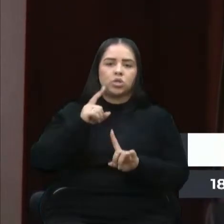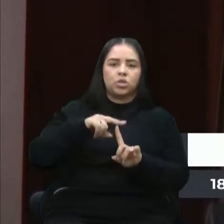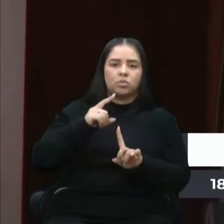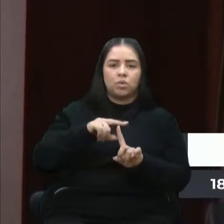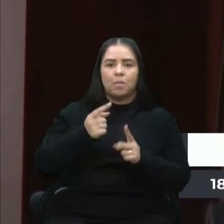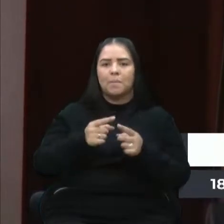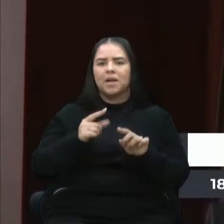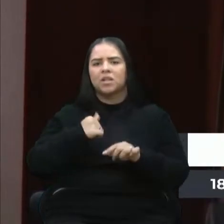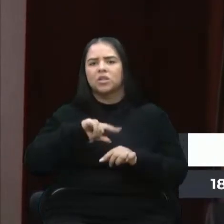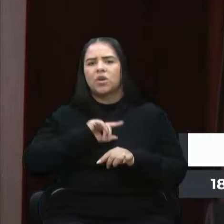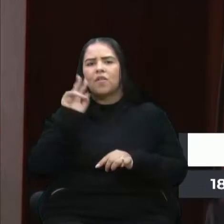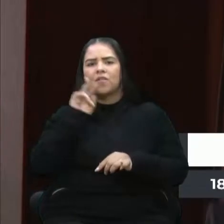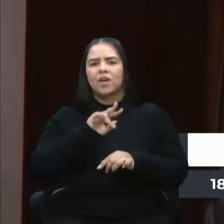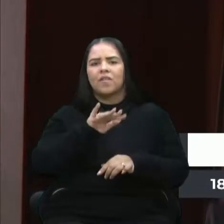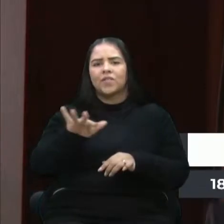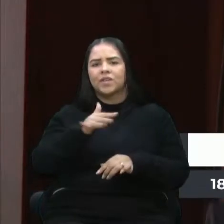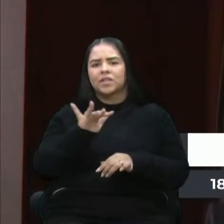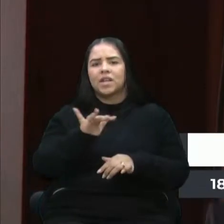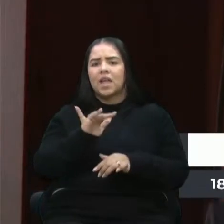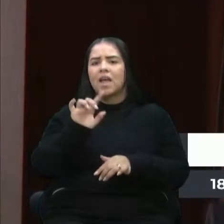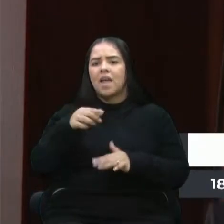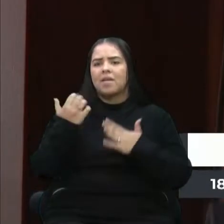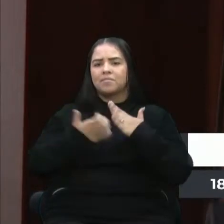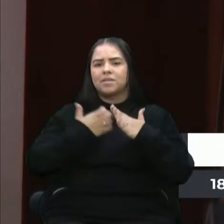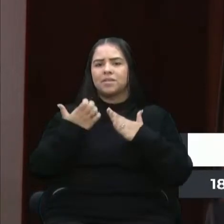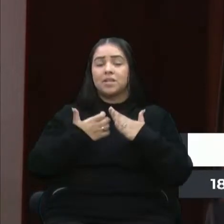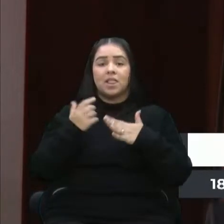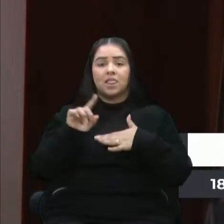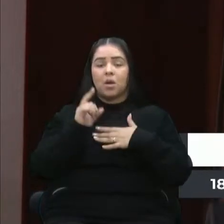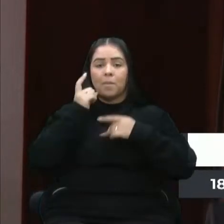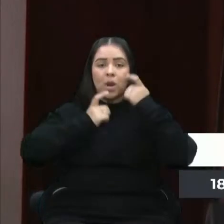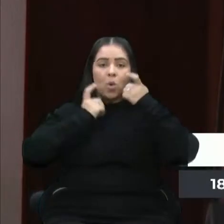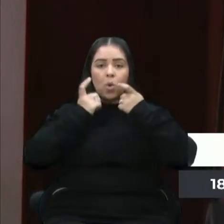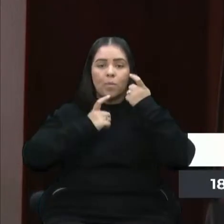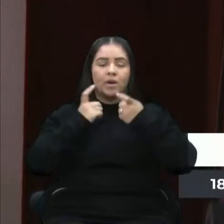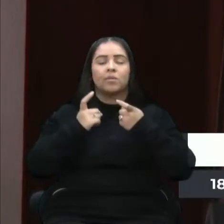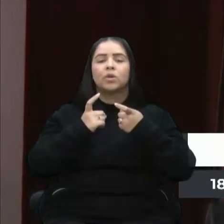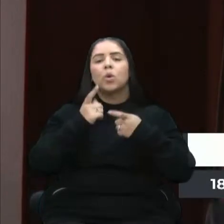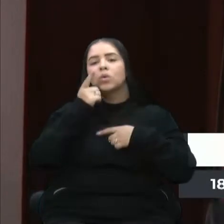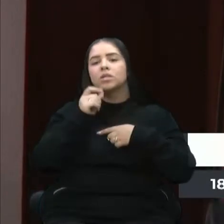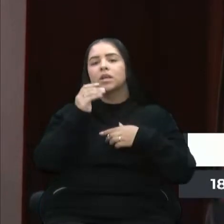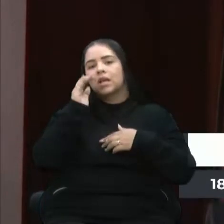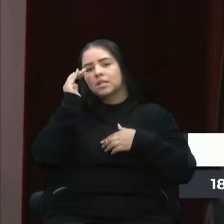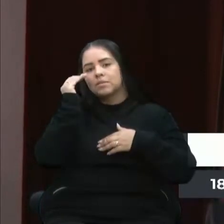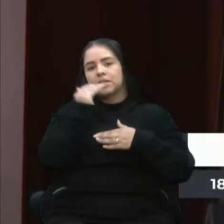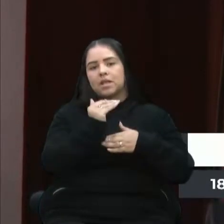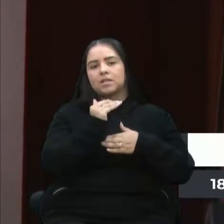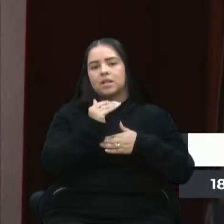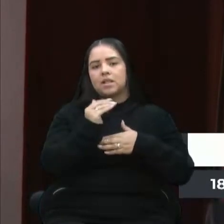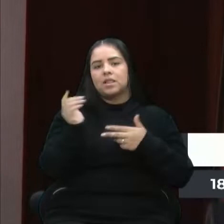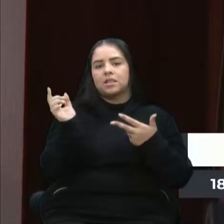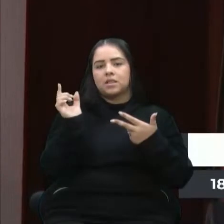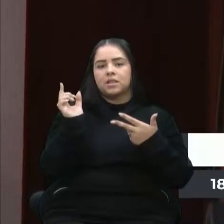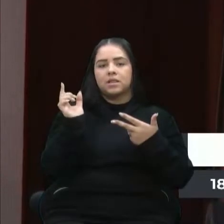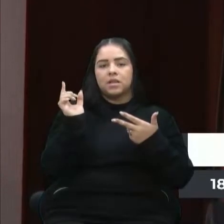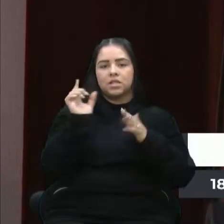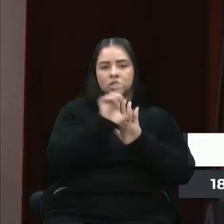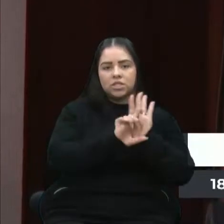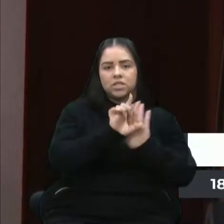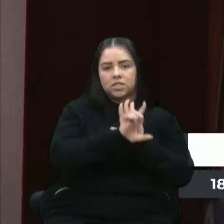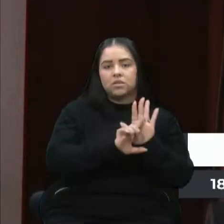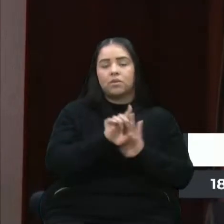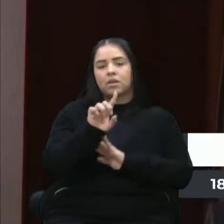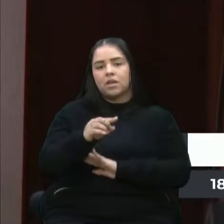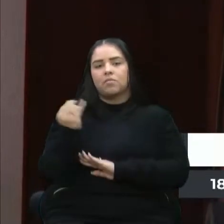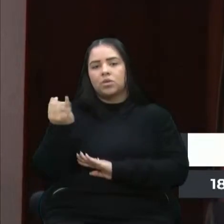gente vê é que muitas empresas não se preocupam em cumprir essa legislação que existe, né? E aí é importante dizer que a Câmara